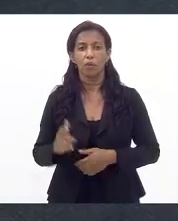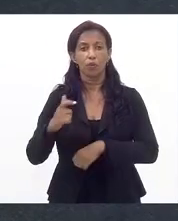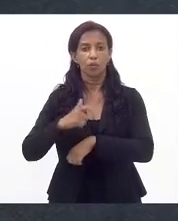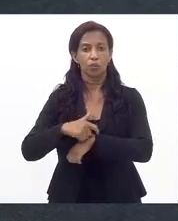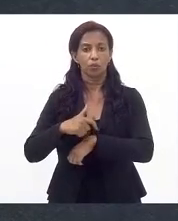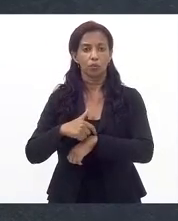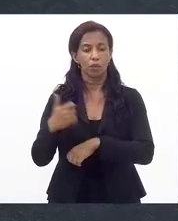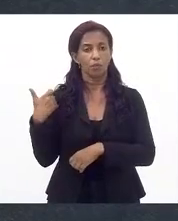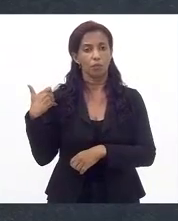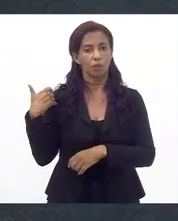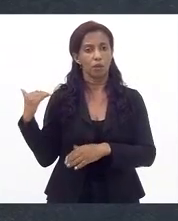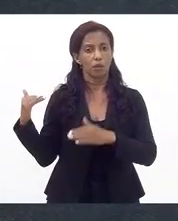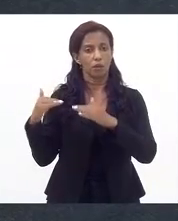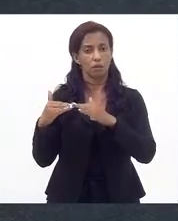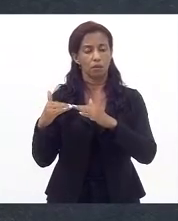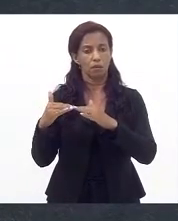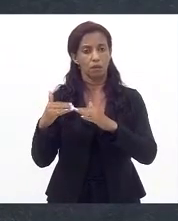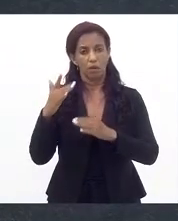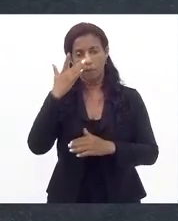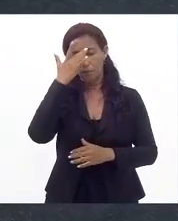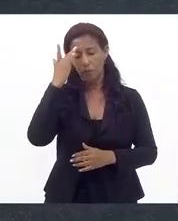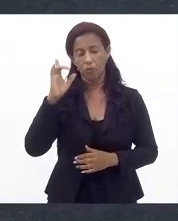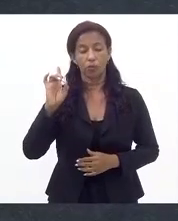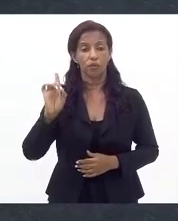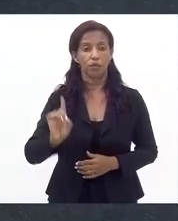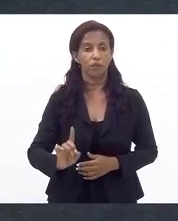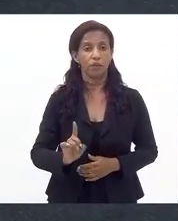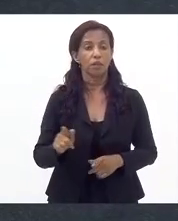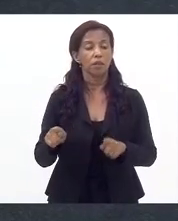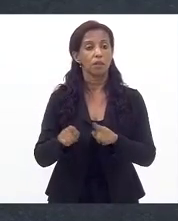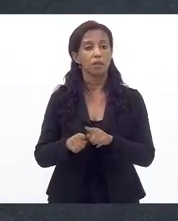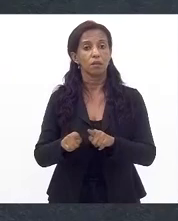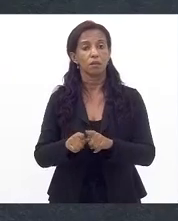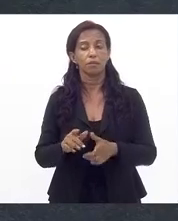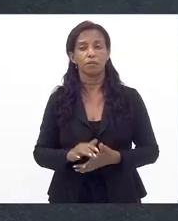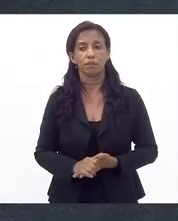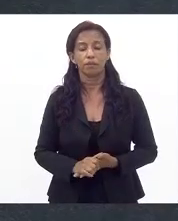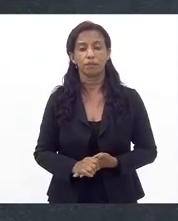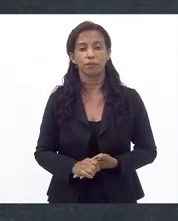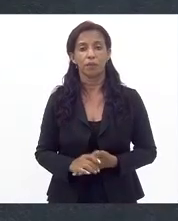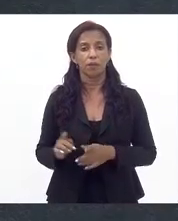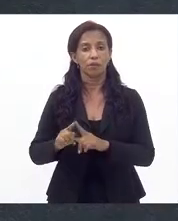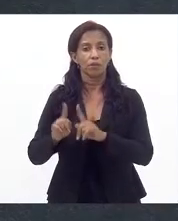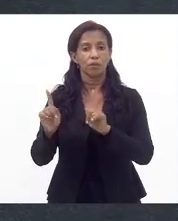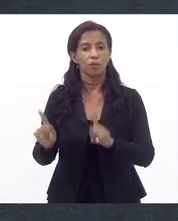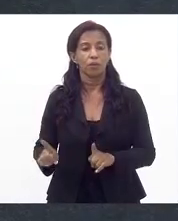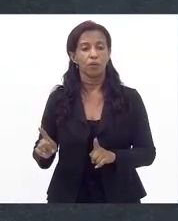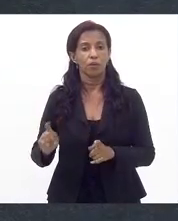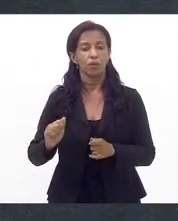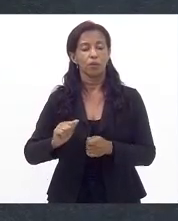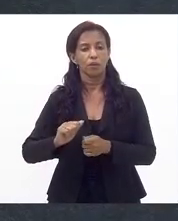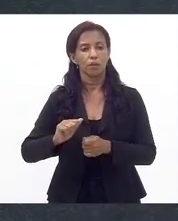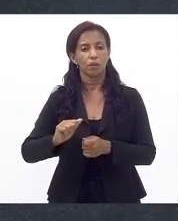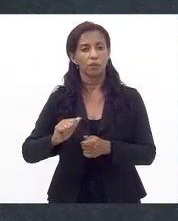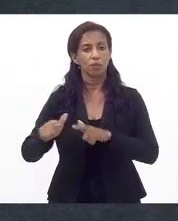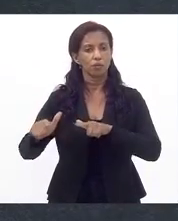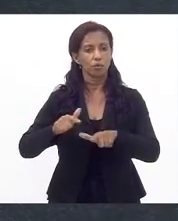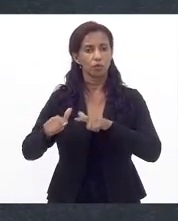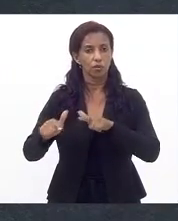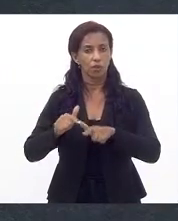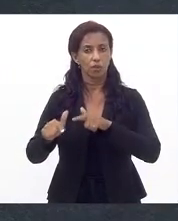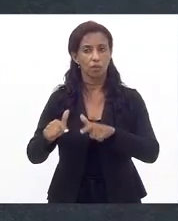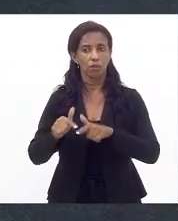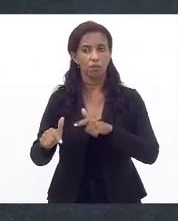do tempo da idade mínima para os servidores com deficiência e também para os servidores cujas atividades sejam exercidas que